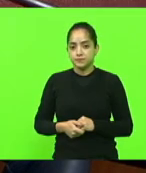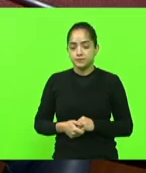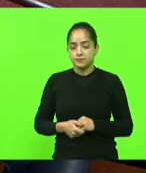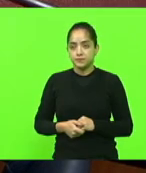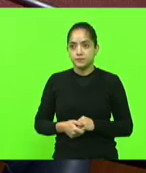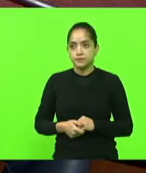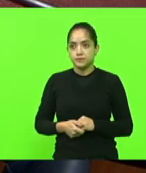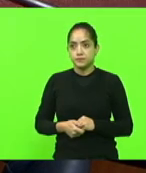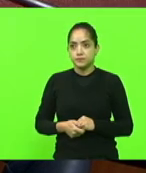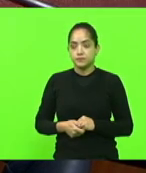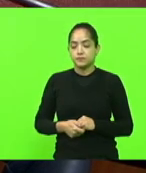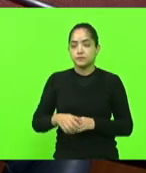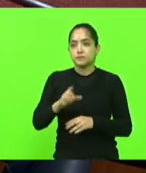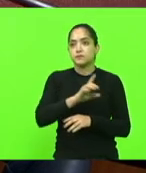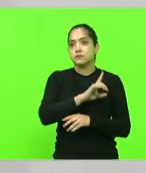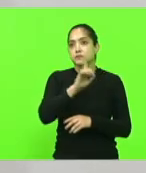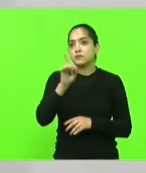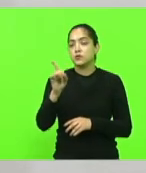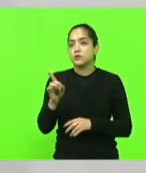Bom dia,